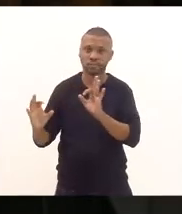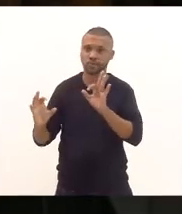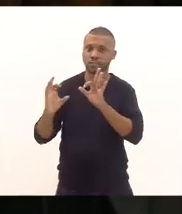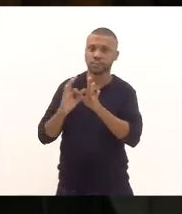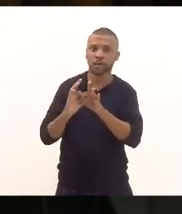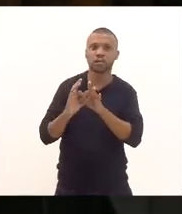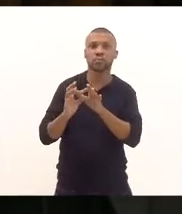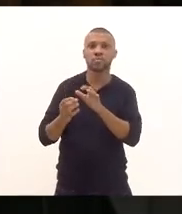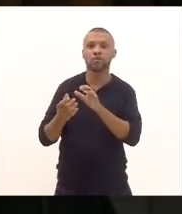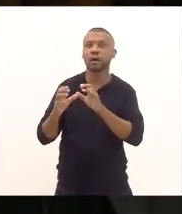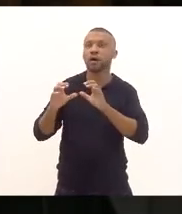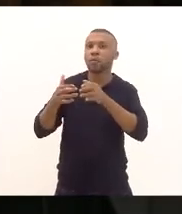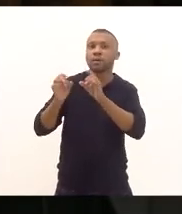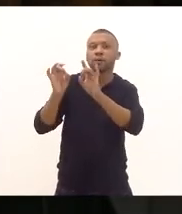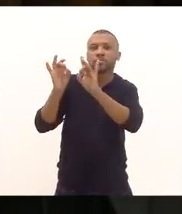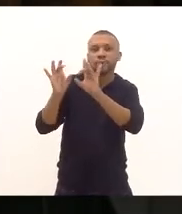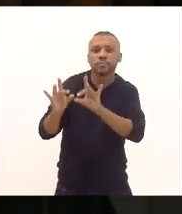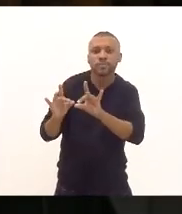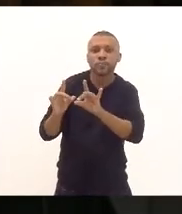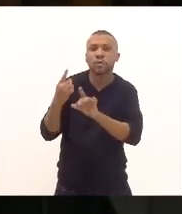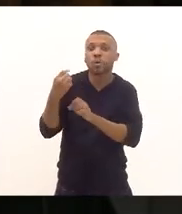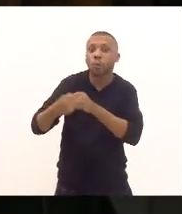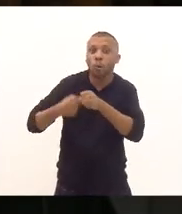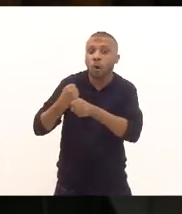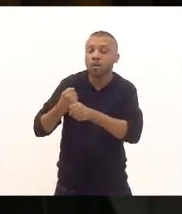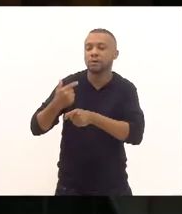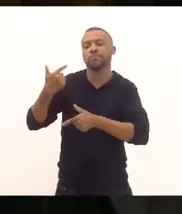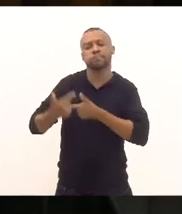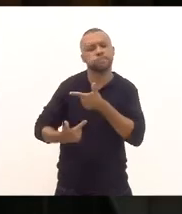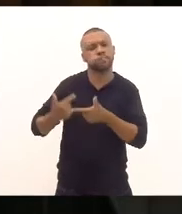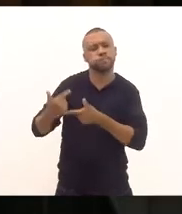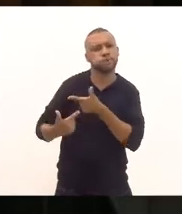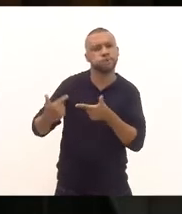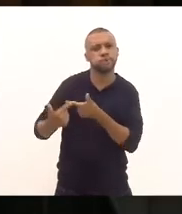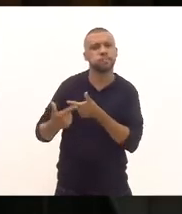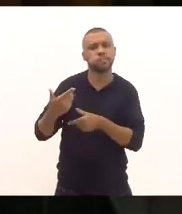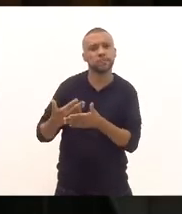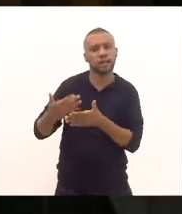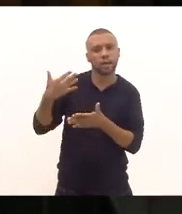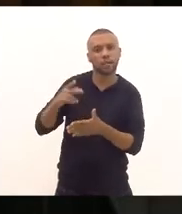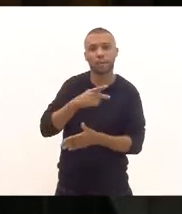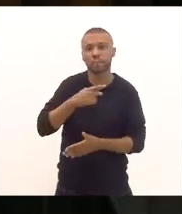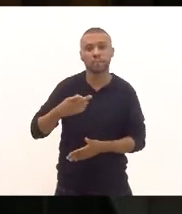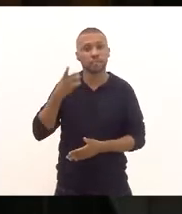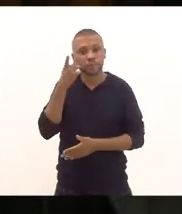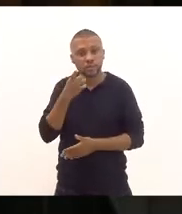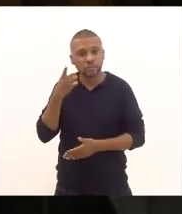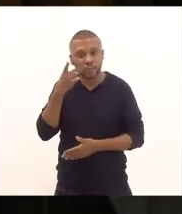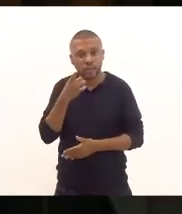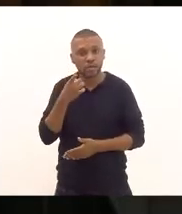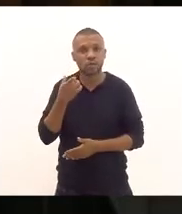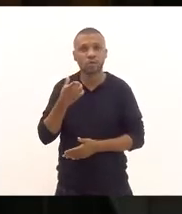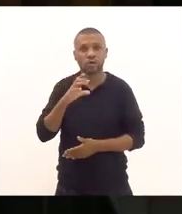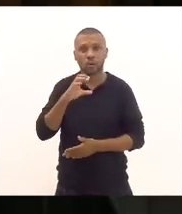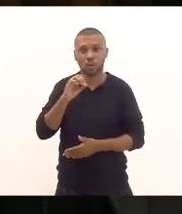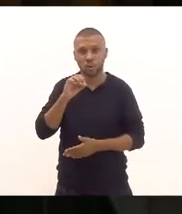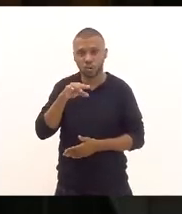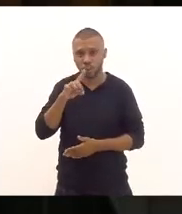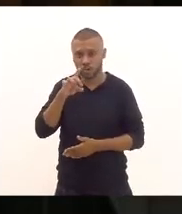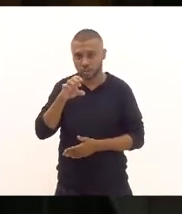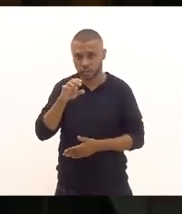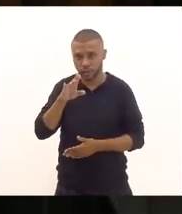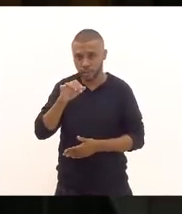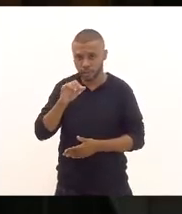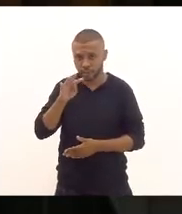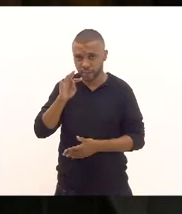comissão especial que trabalhou um ano era na época presidida pelo Deputado Comte Bittencourt por